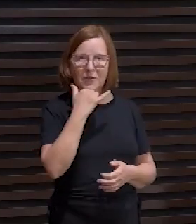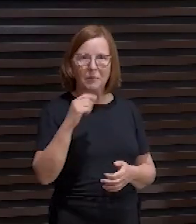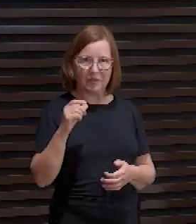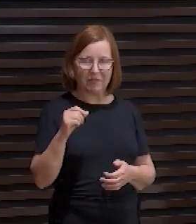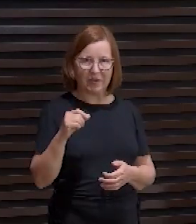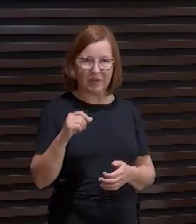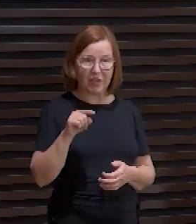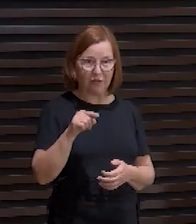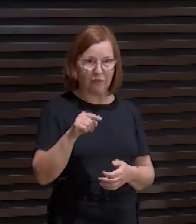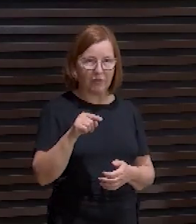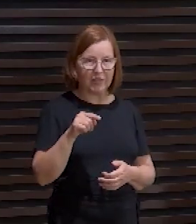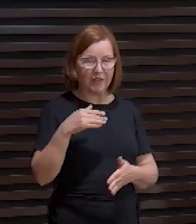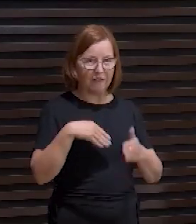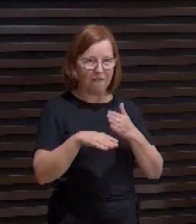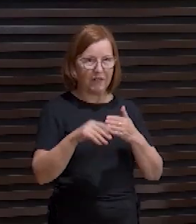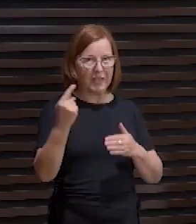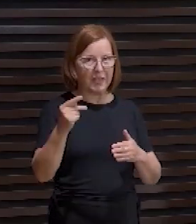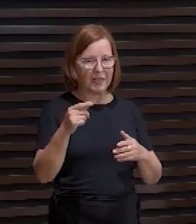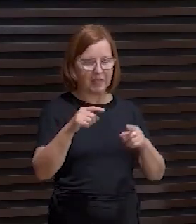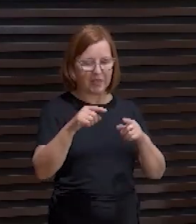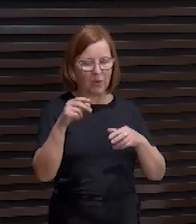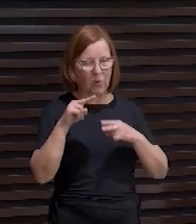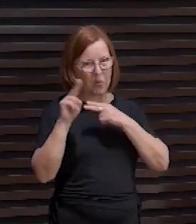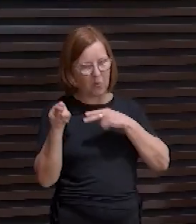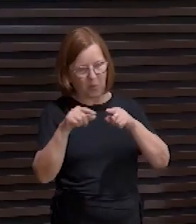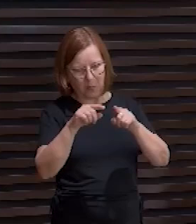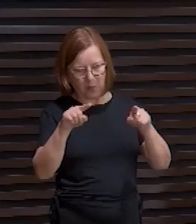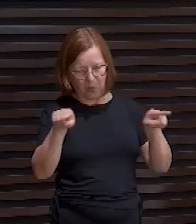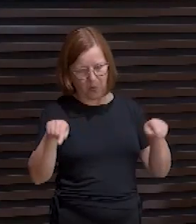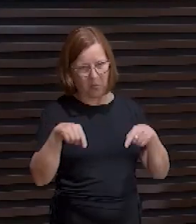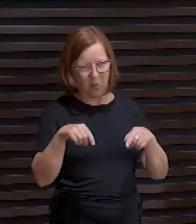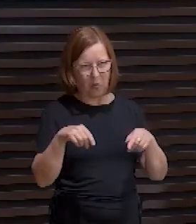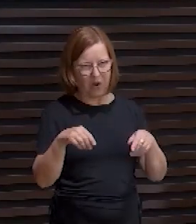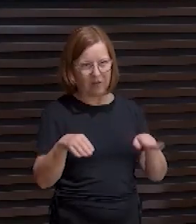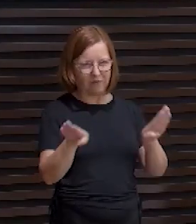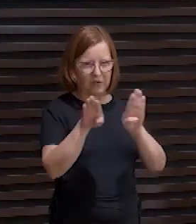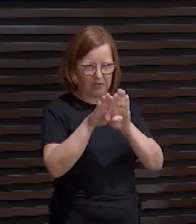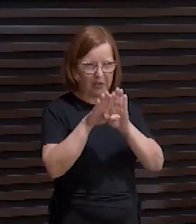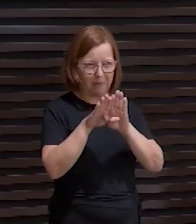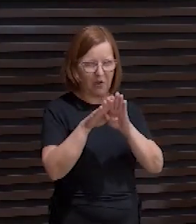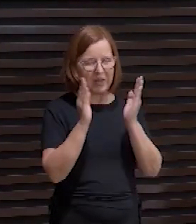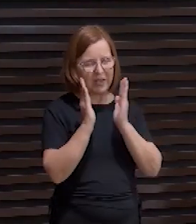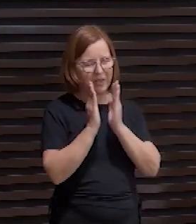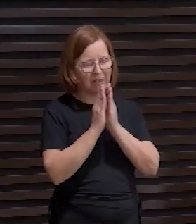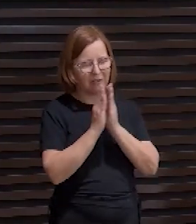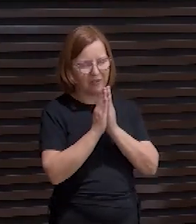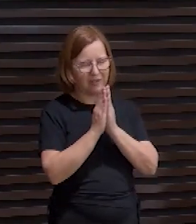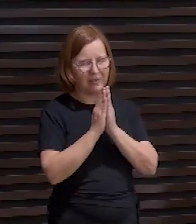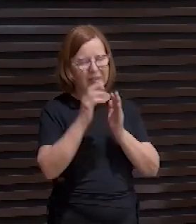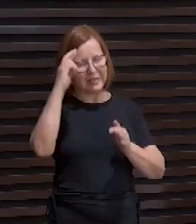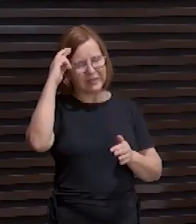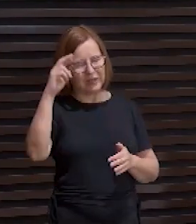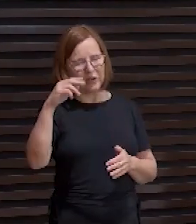porta. Senhor, com o amor que eu fui amado, eu perdoo fulano. E você vai repetir isso. Até